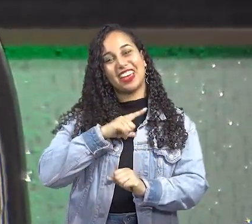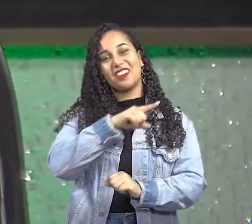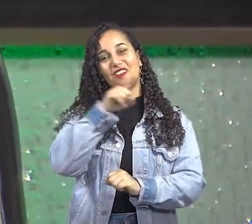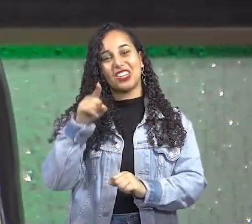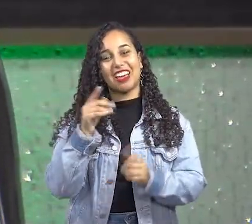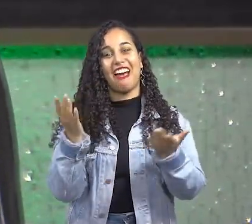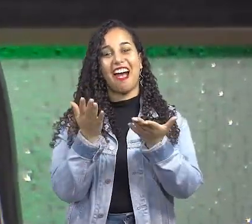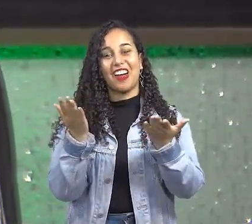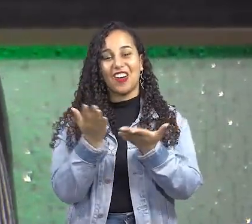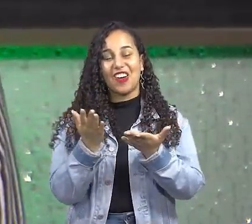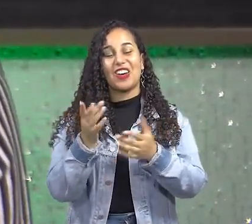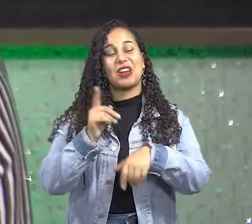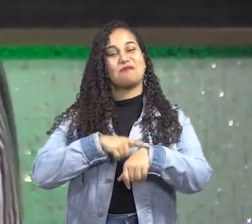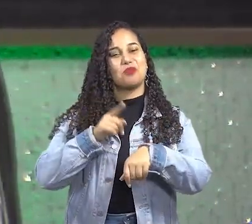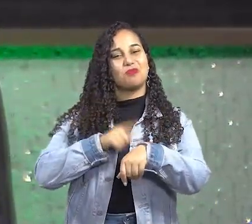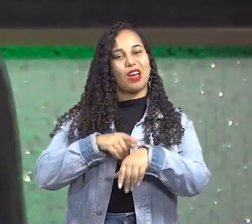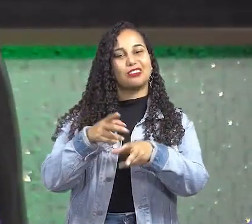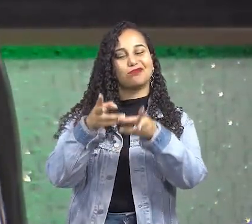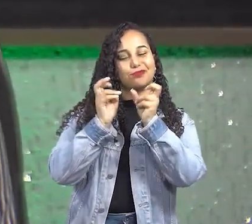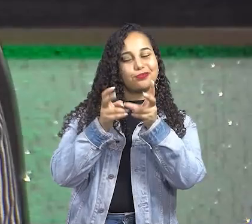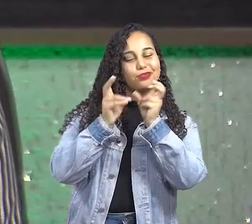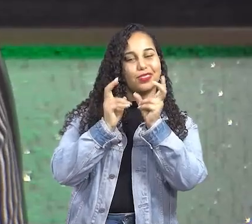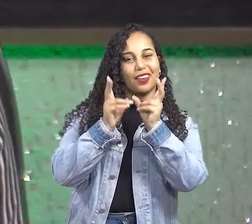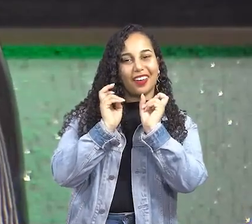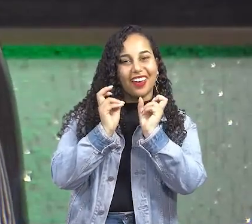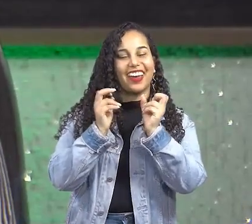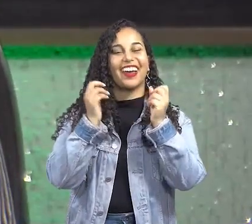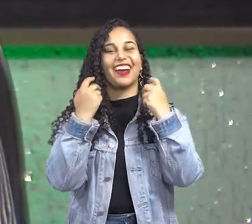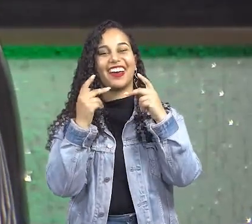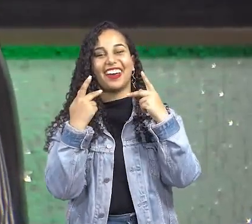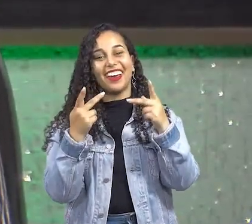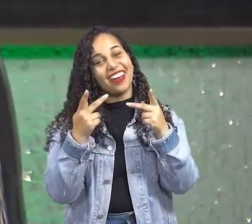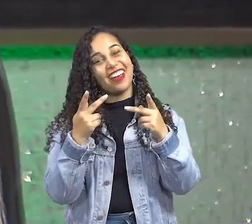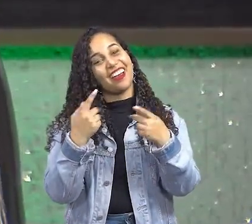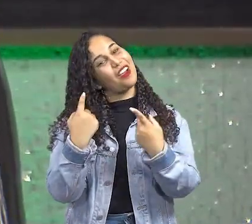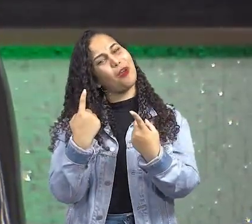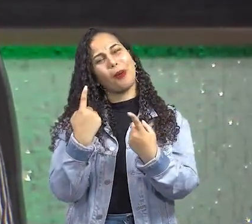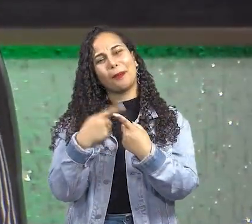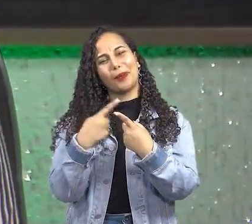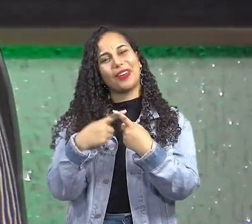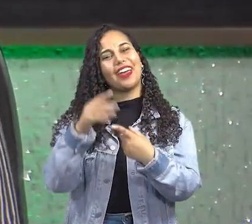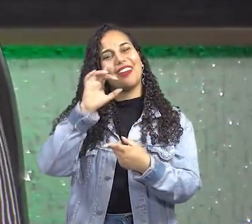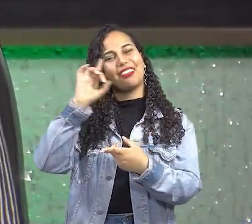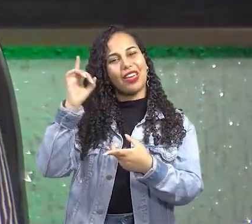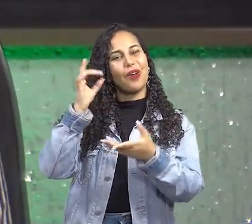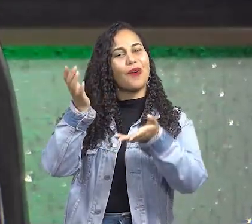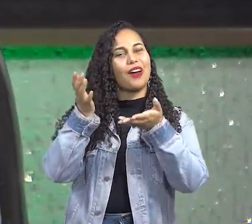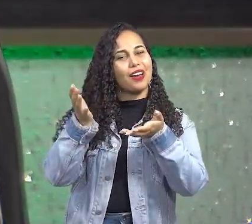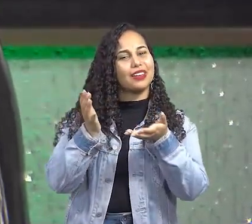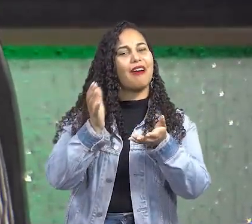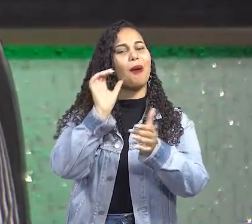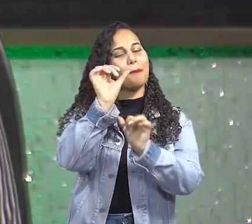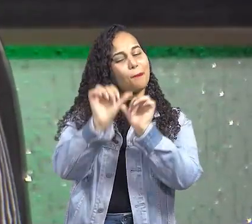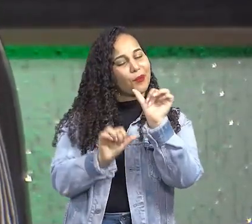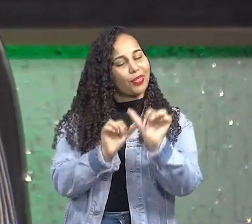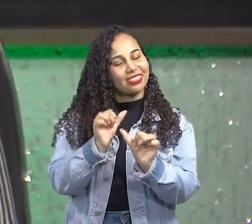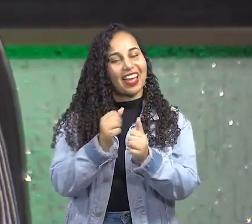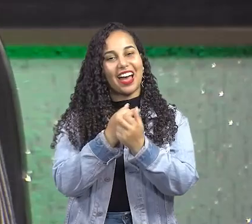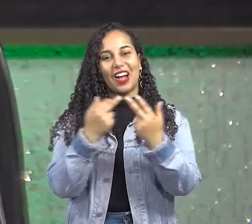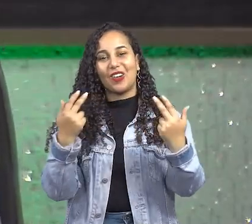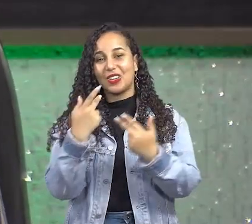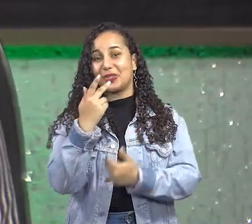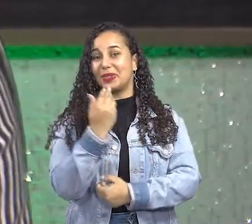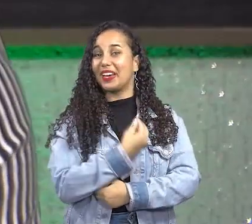tempo para que nós pudéssemos ministrar a palavra de Deus ao seu coração, é porque Deus quer mudar alguma situação